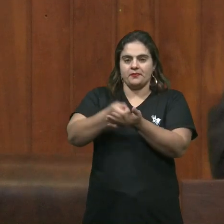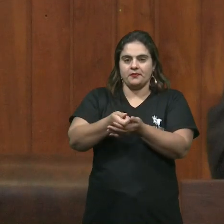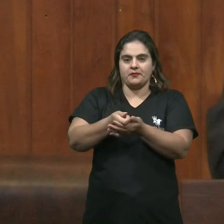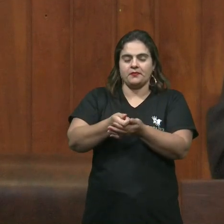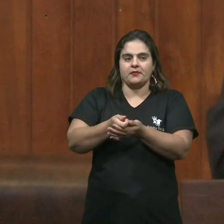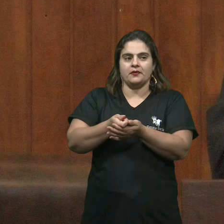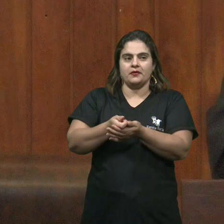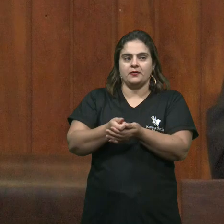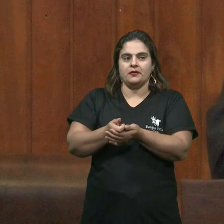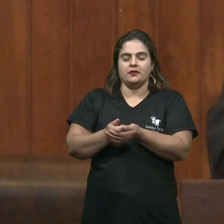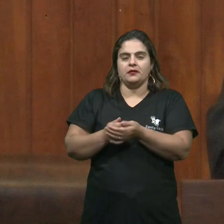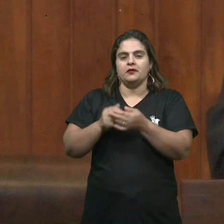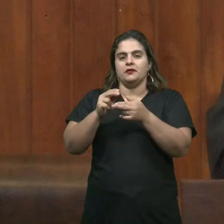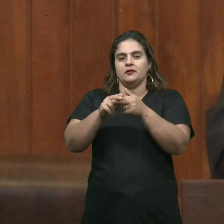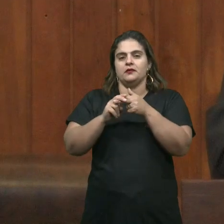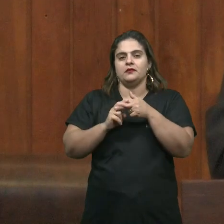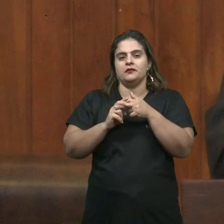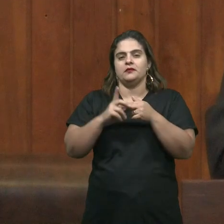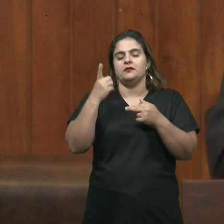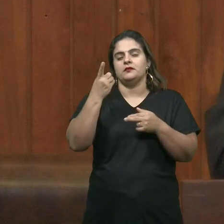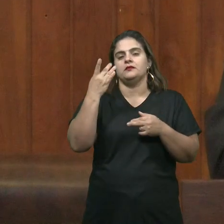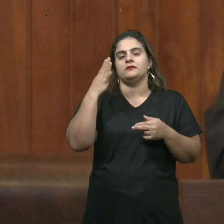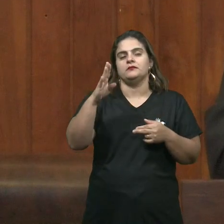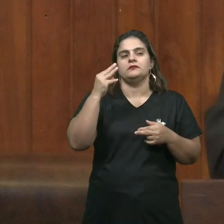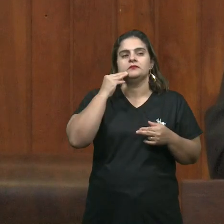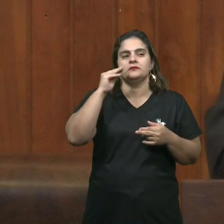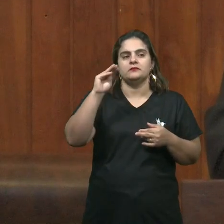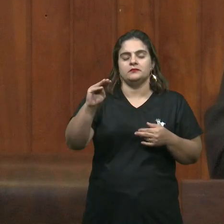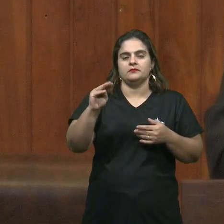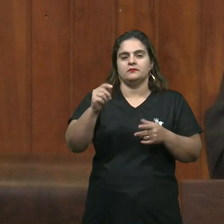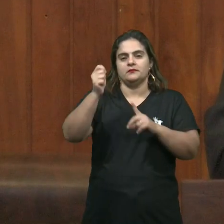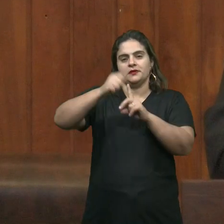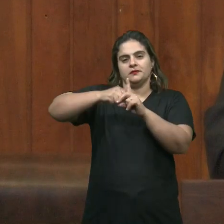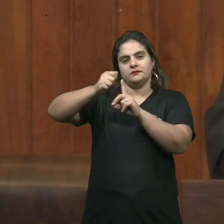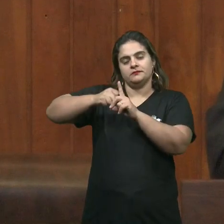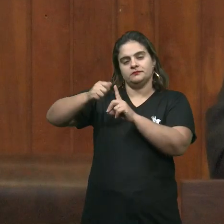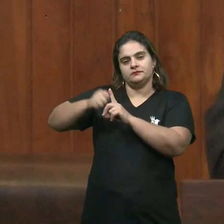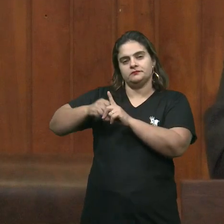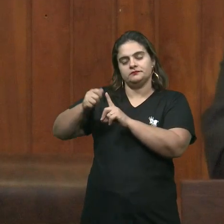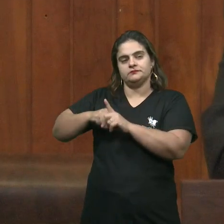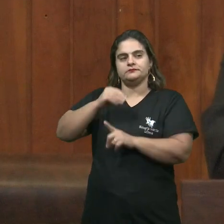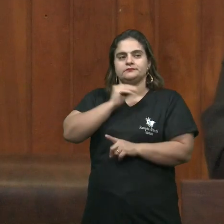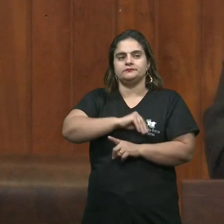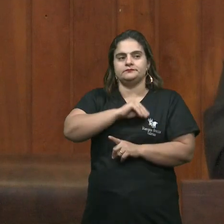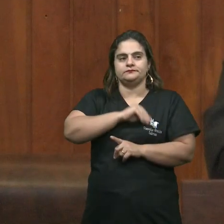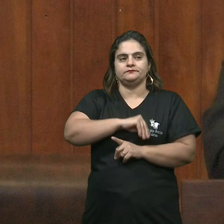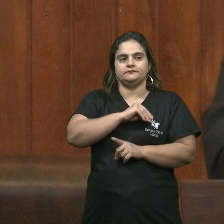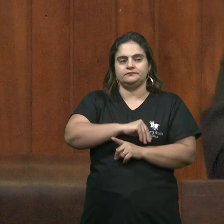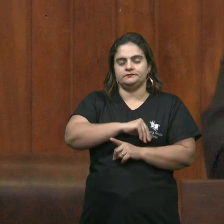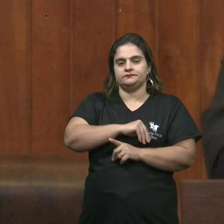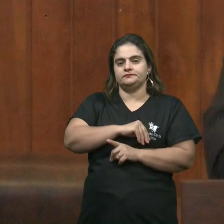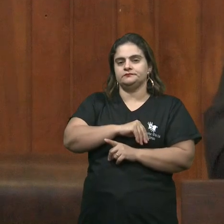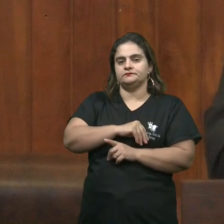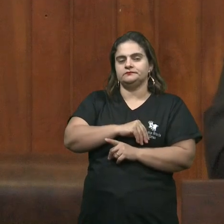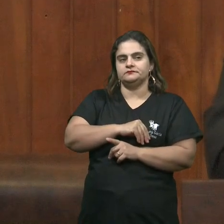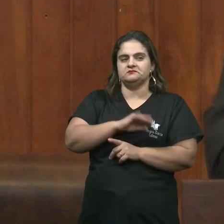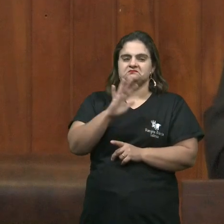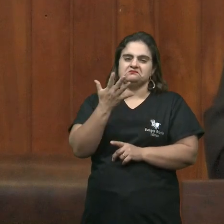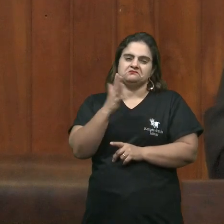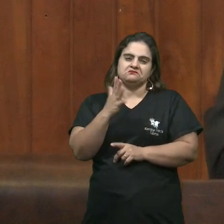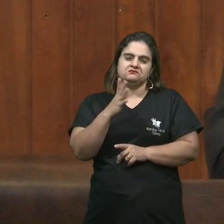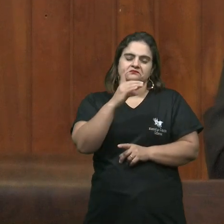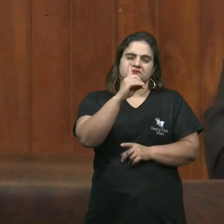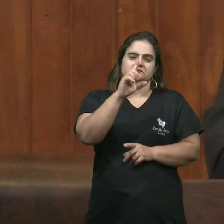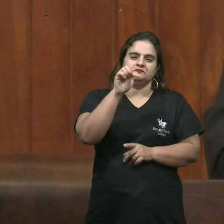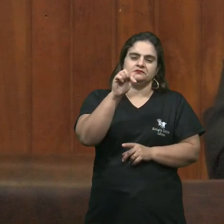Tesouro, da ordem de 14 milhões de meses entre salários e encargos, que por ano dá em torno de